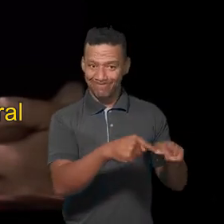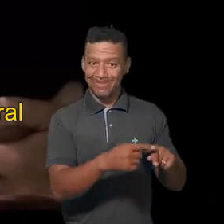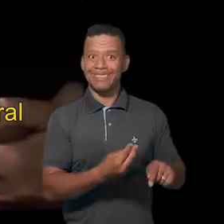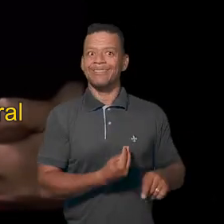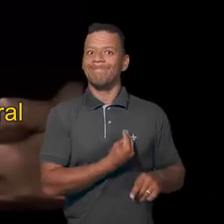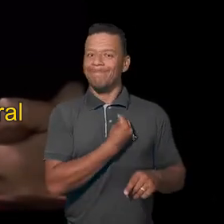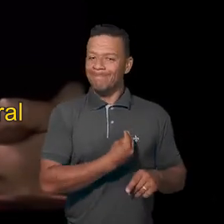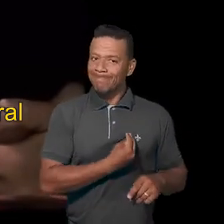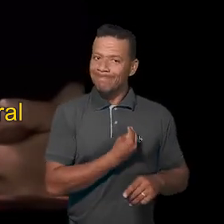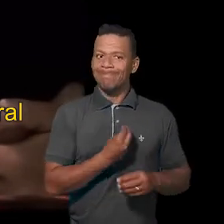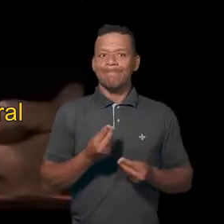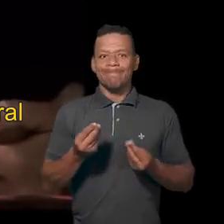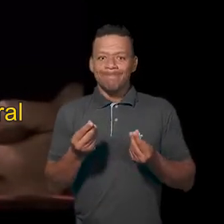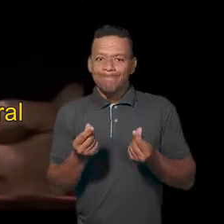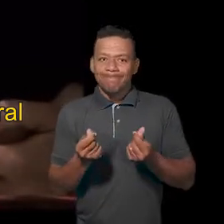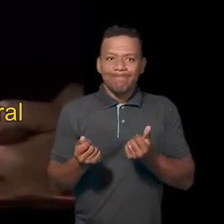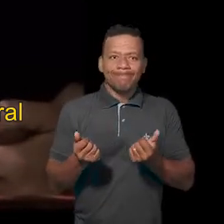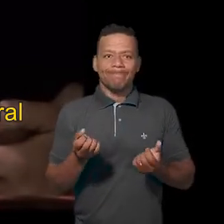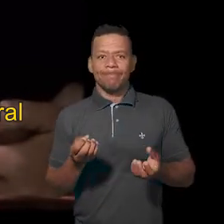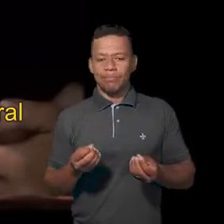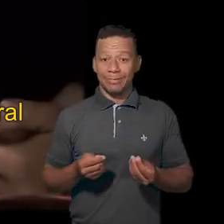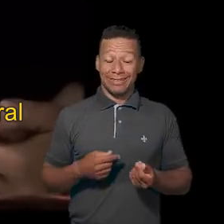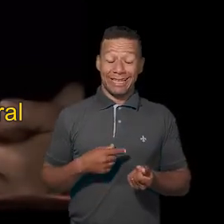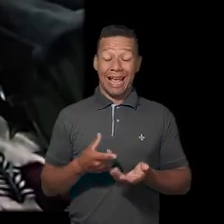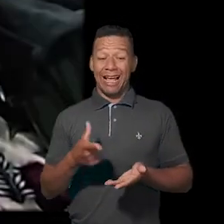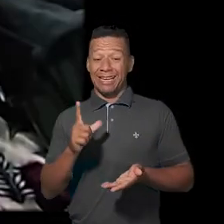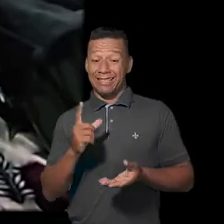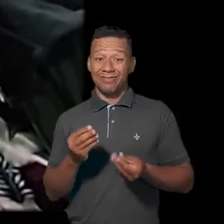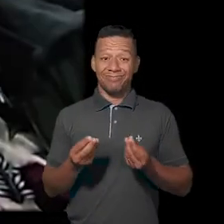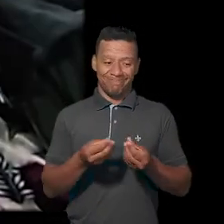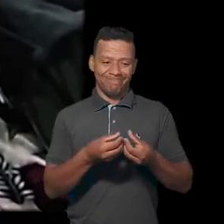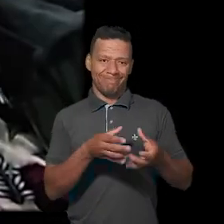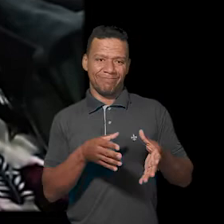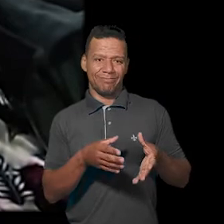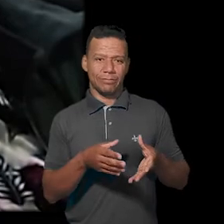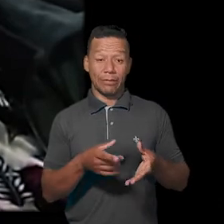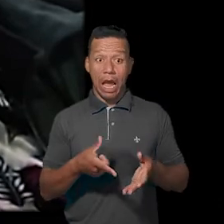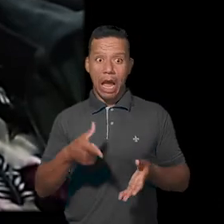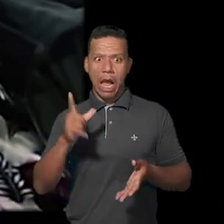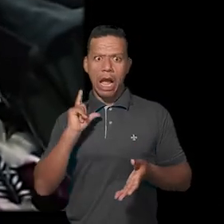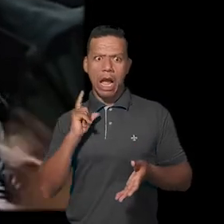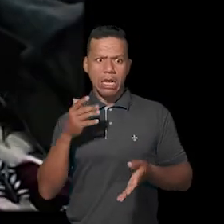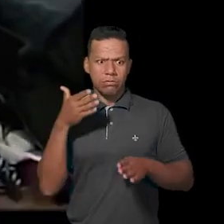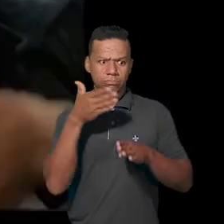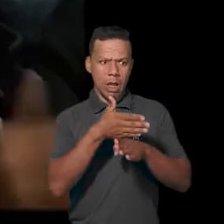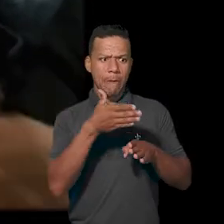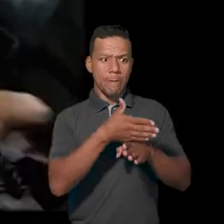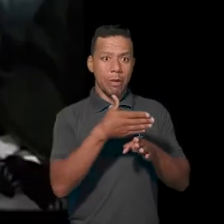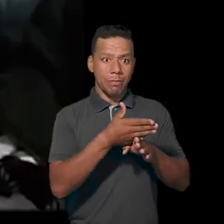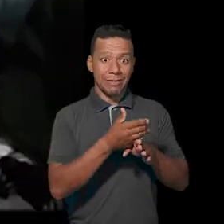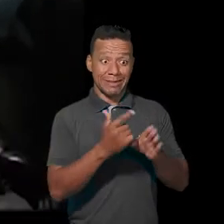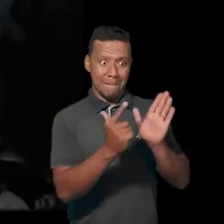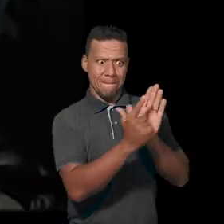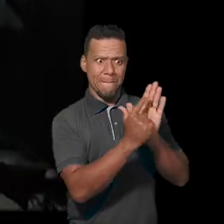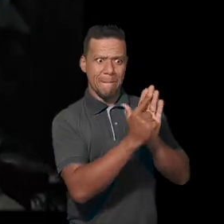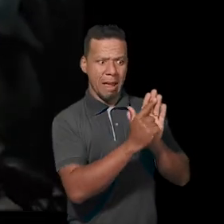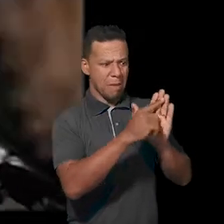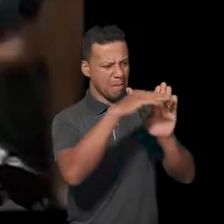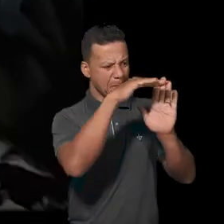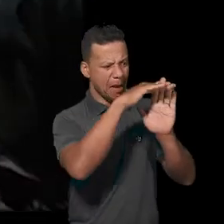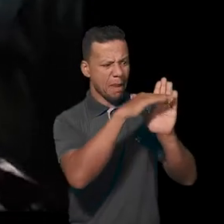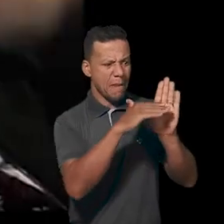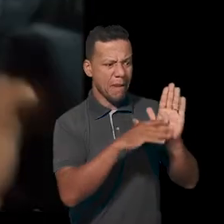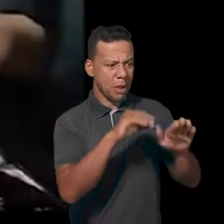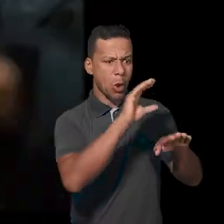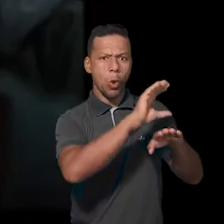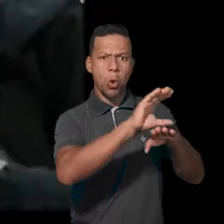jeito não sucateado, né? Porque antes você ia no Cajuve e tinha 3 folhas de curso, assim, ó, de fora a